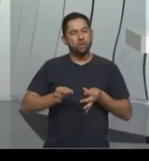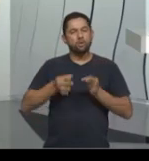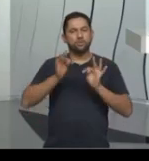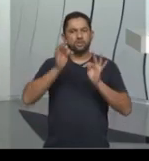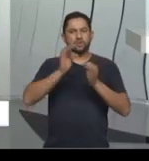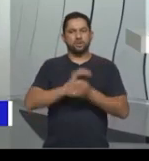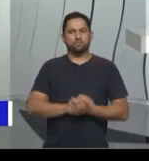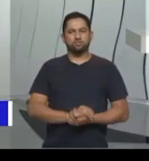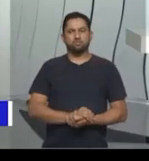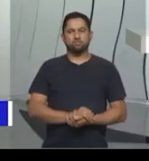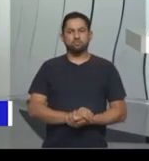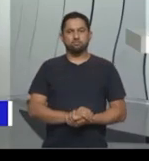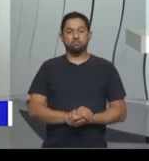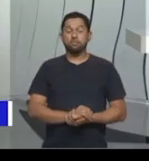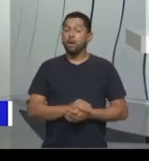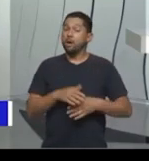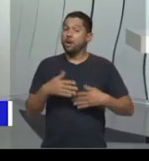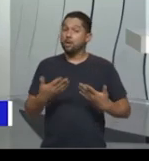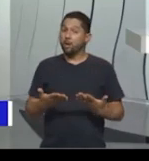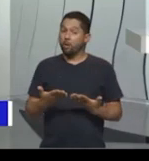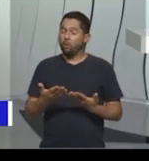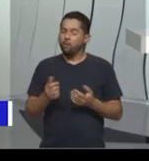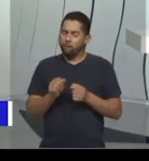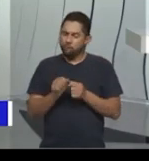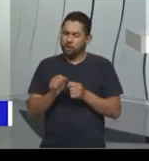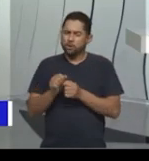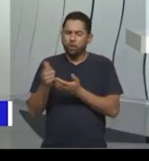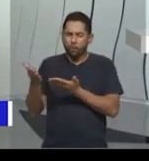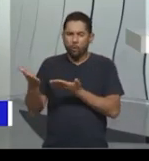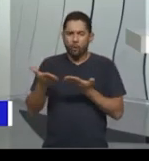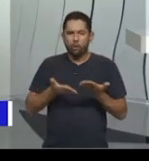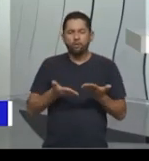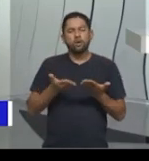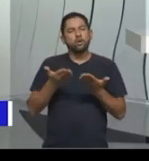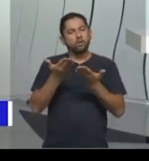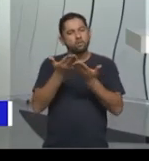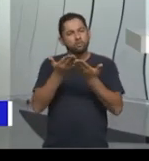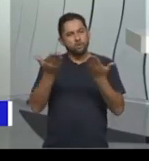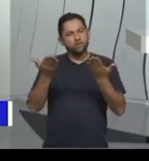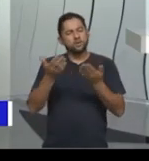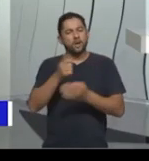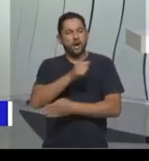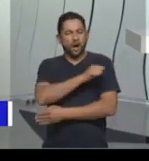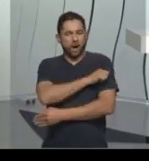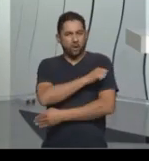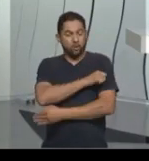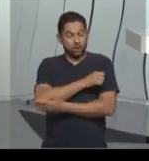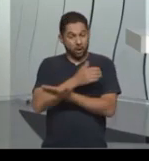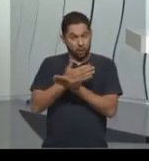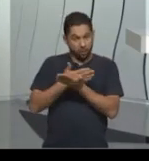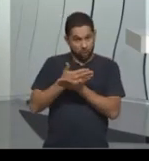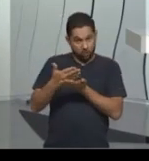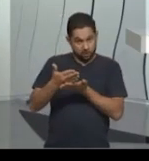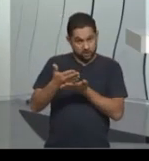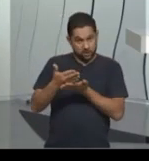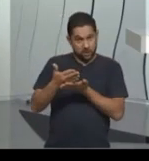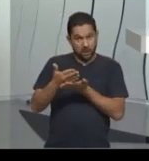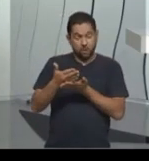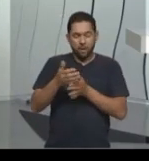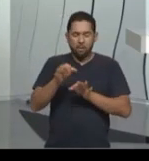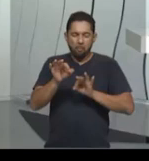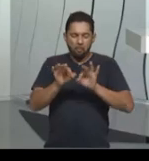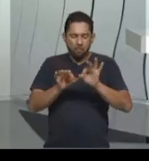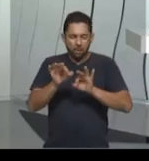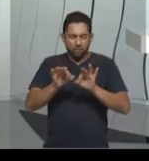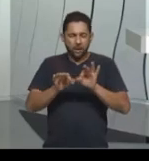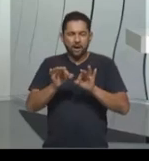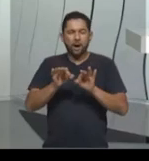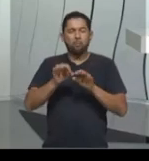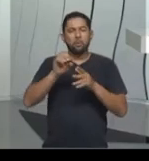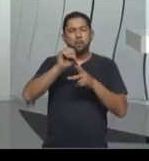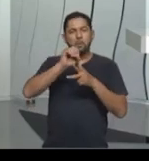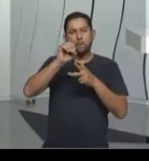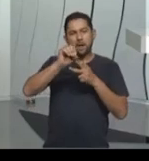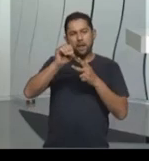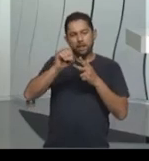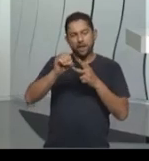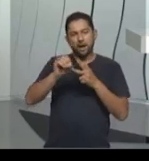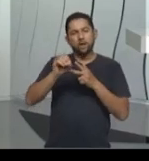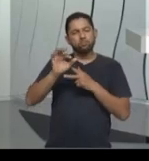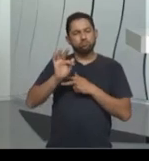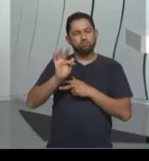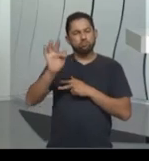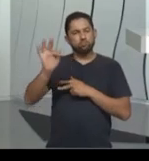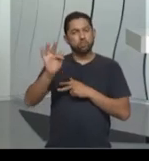te faço um convite para você, aluno que aí está começando a se preparar para o próximo Enem, ou você que já está